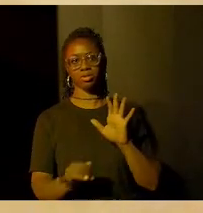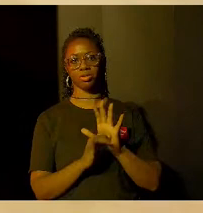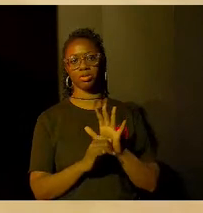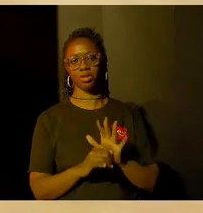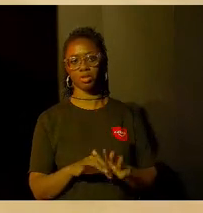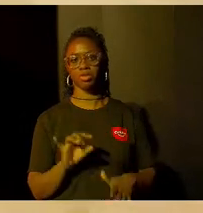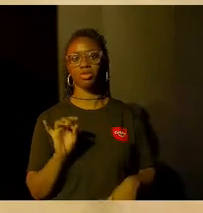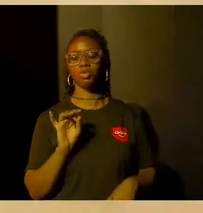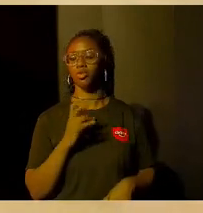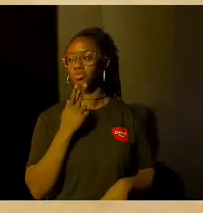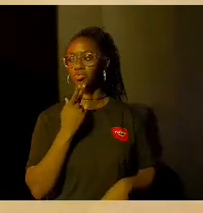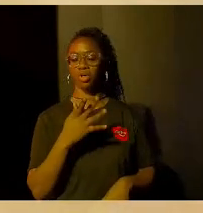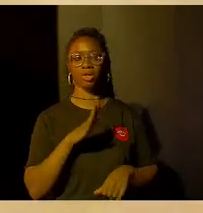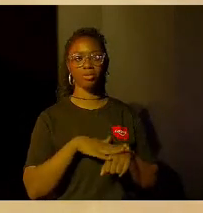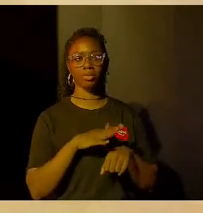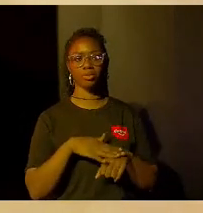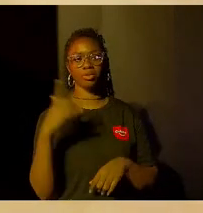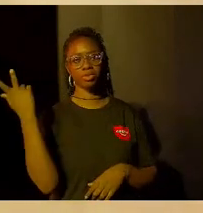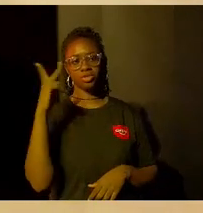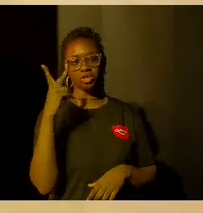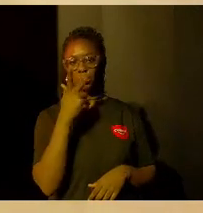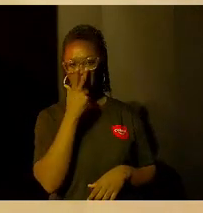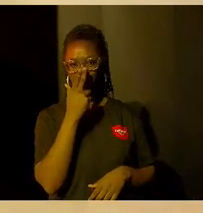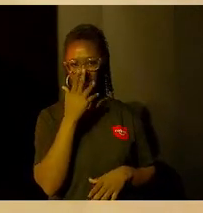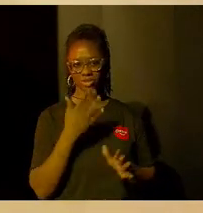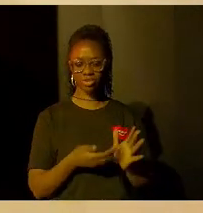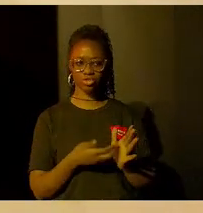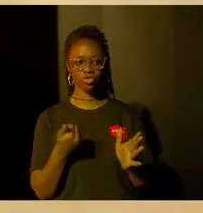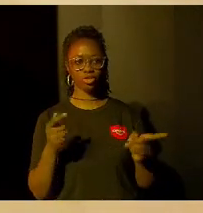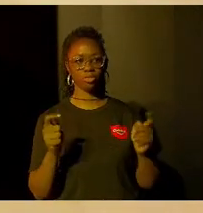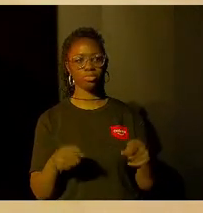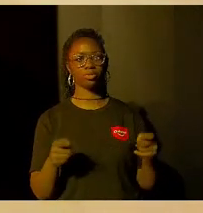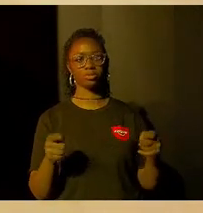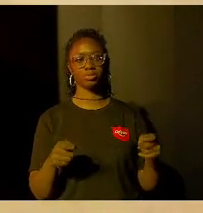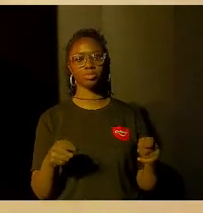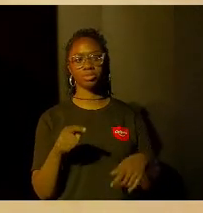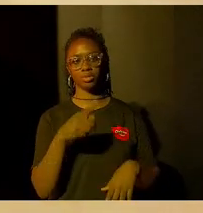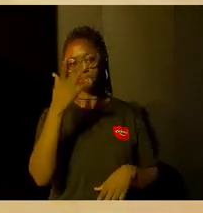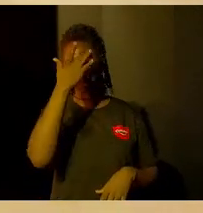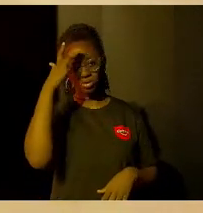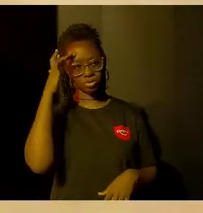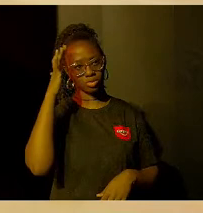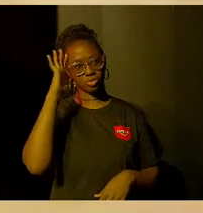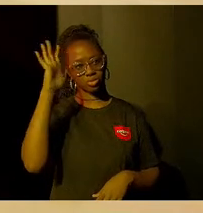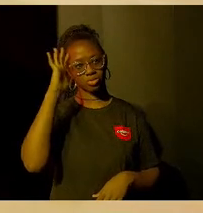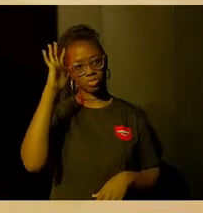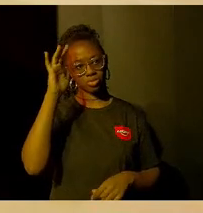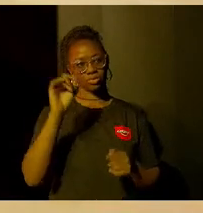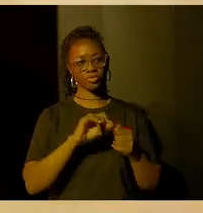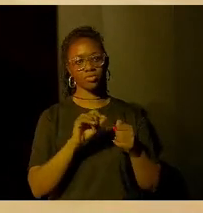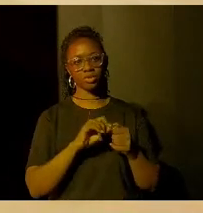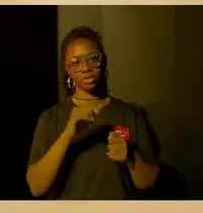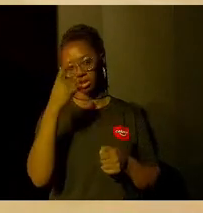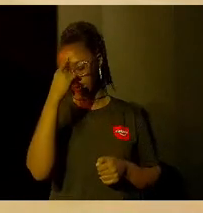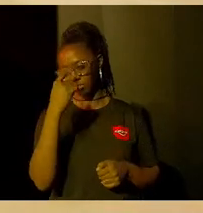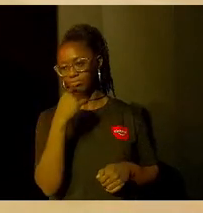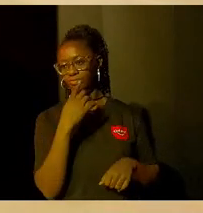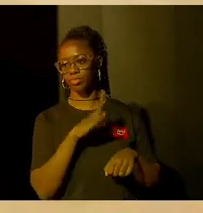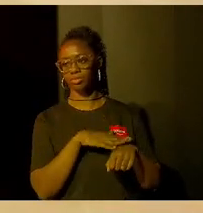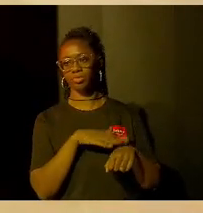sua própria história parece que você rouba um pouco a possibilidade da pessoa sonhar da pessoa fazer imagem dela